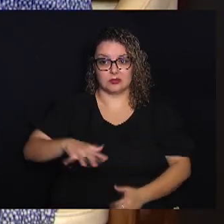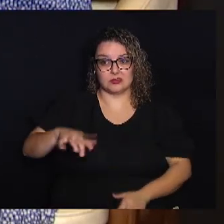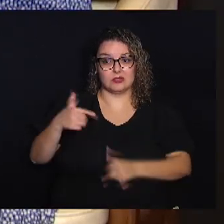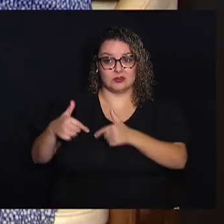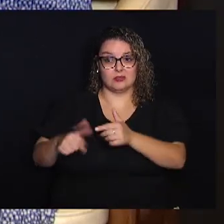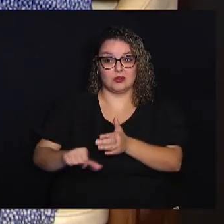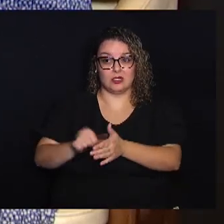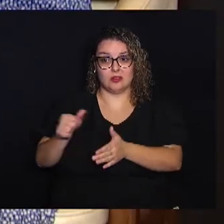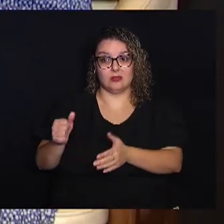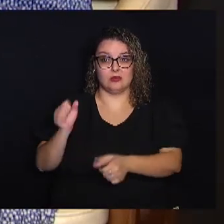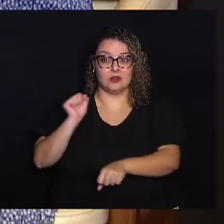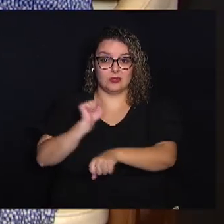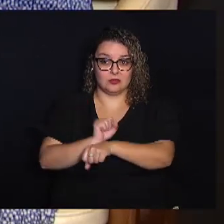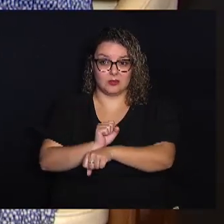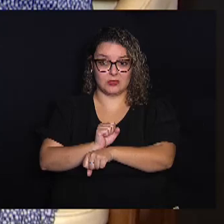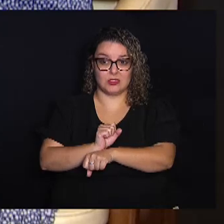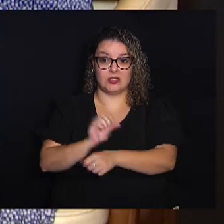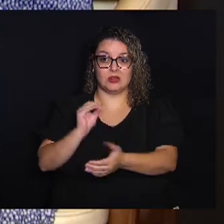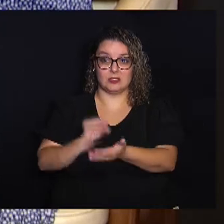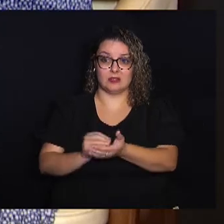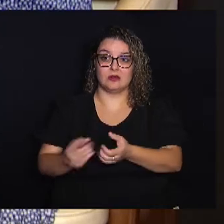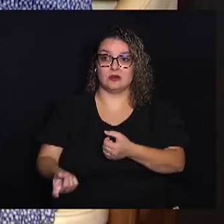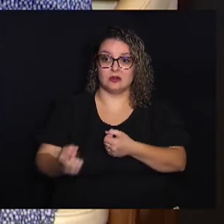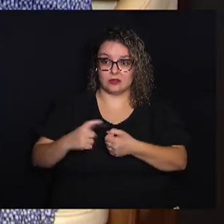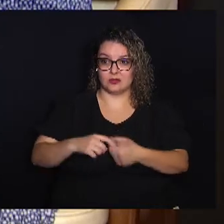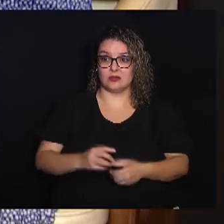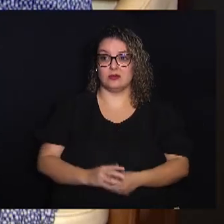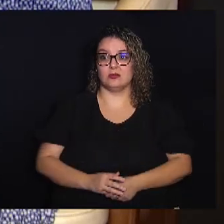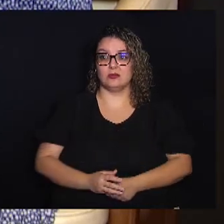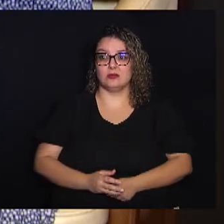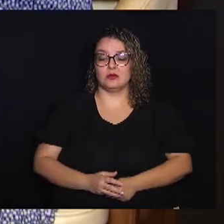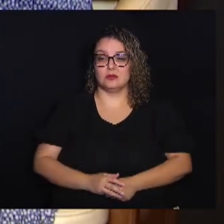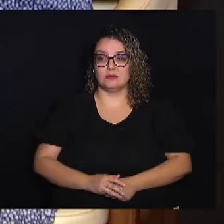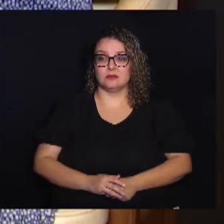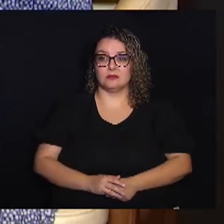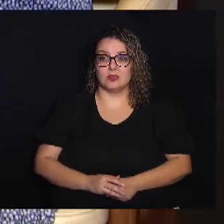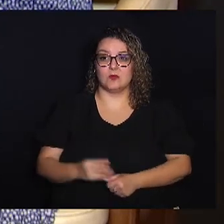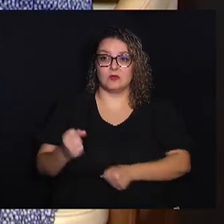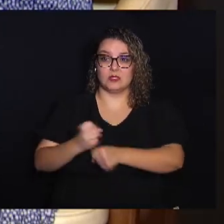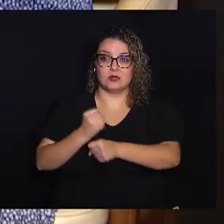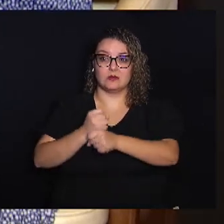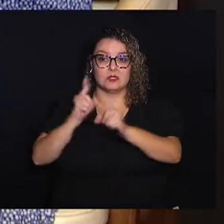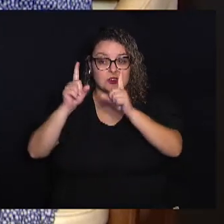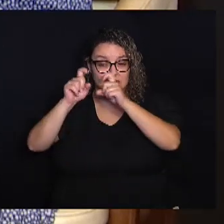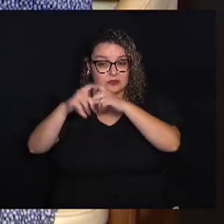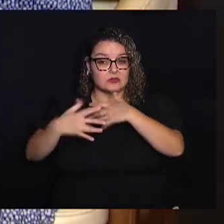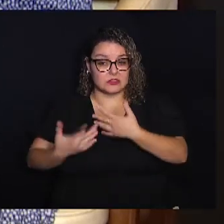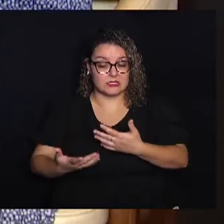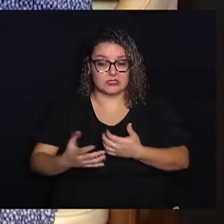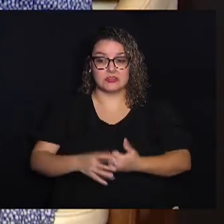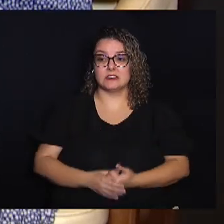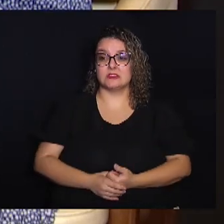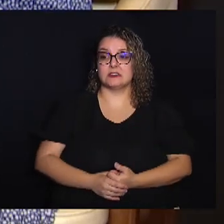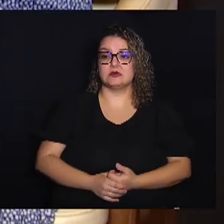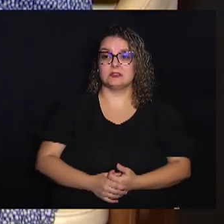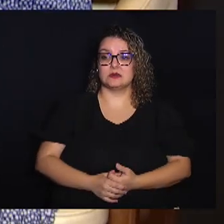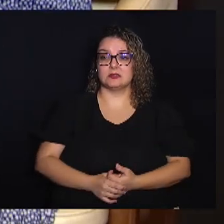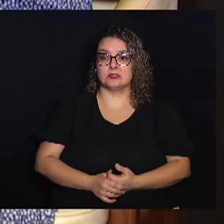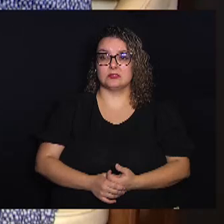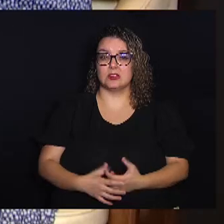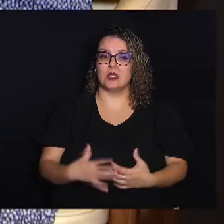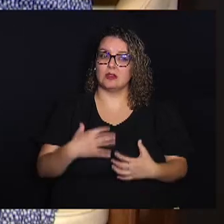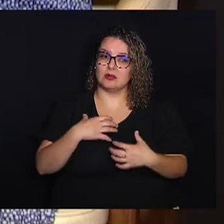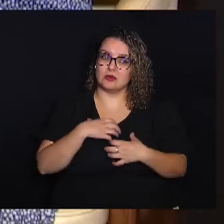foi o primeiro que parou e o último a voltar, né? Então, foram anos bem desafiadores. Eu sinto